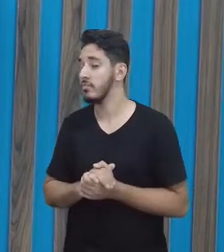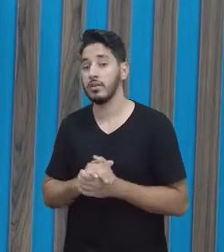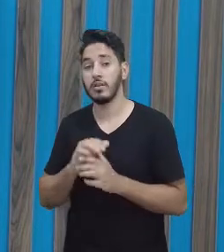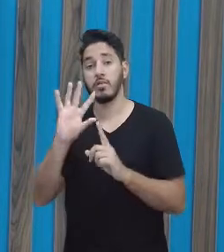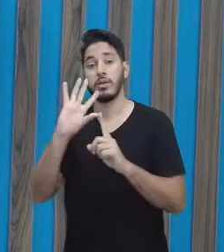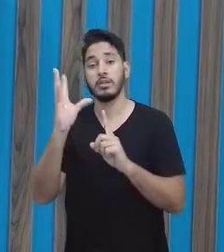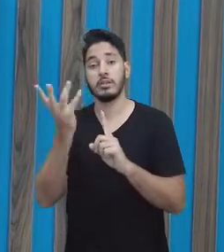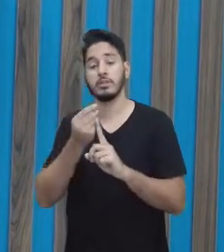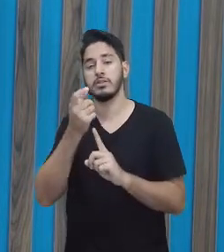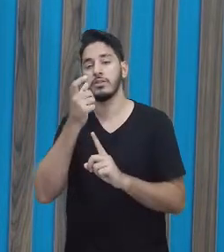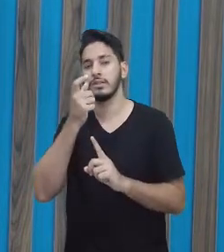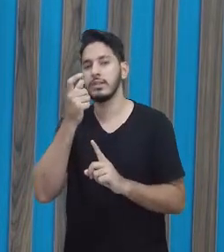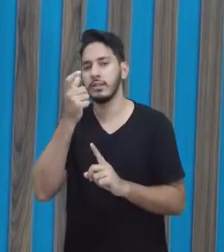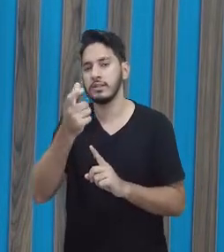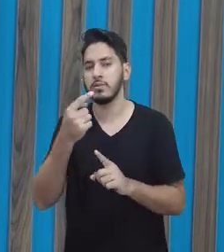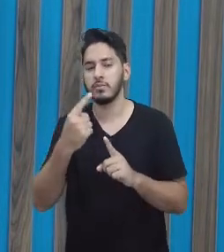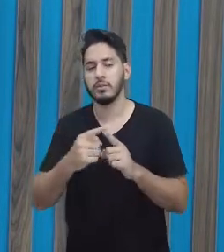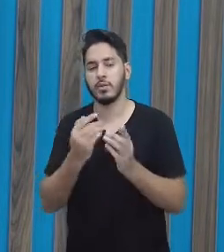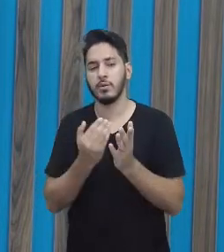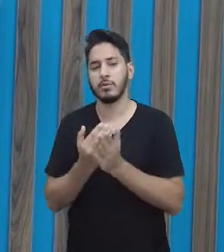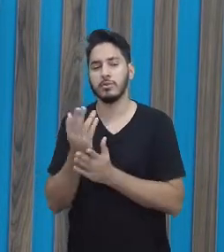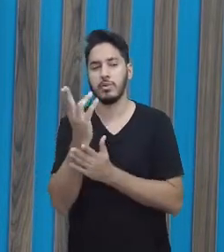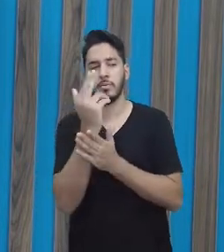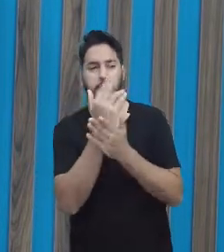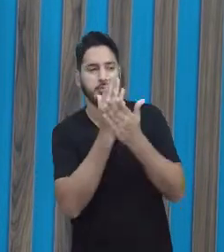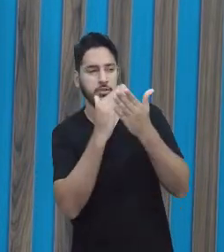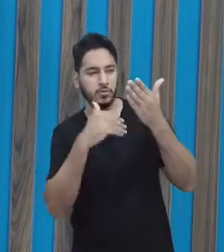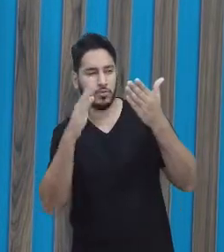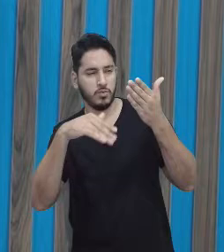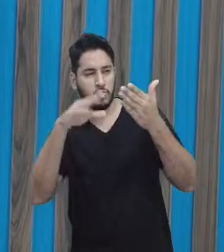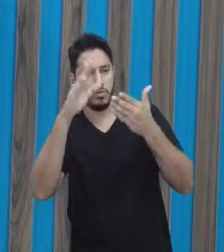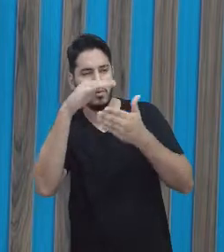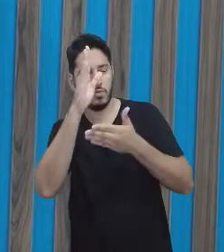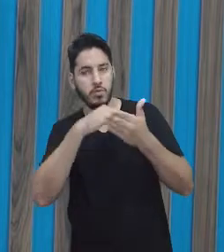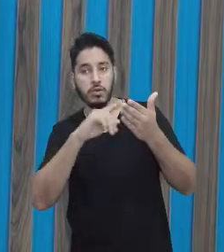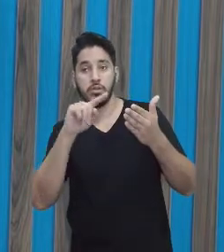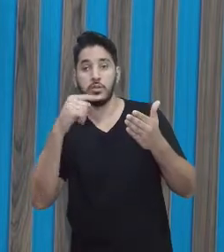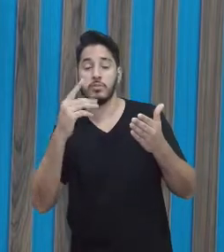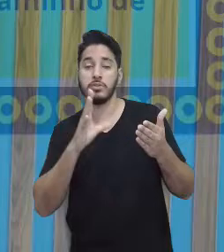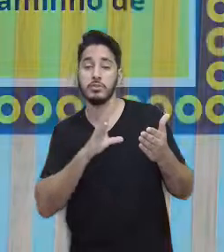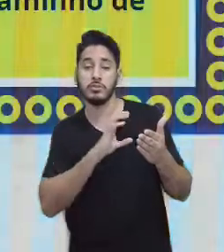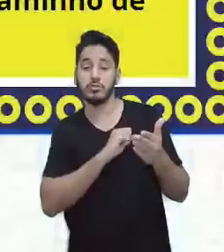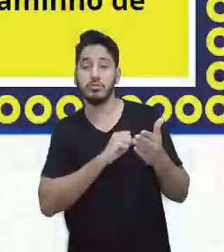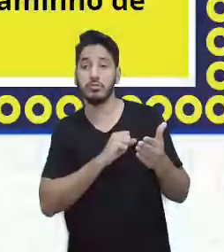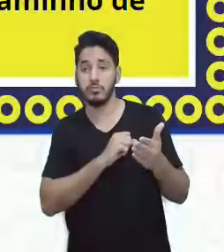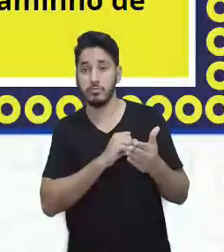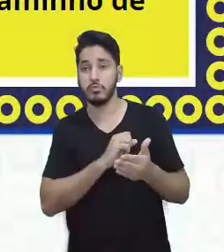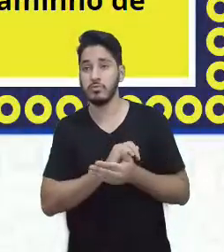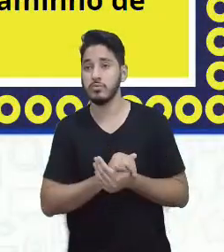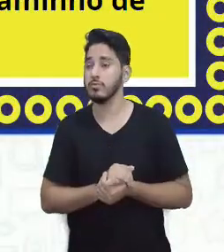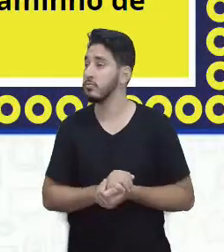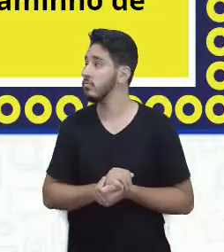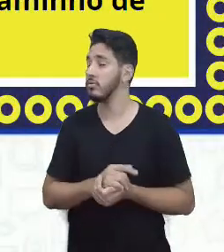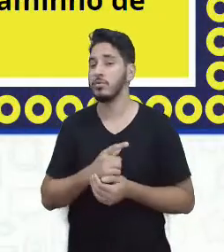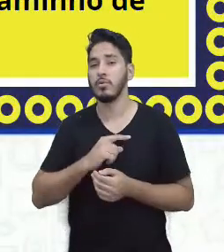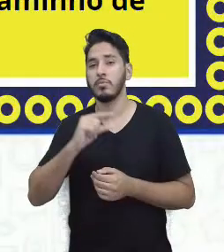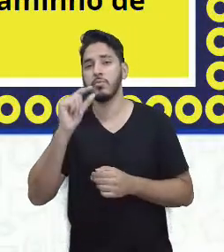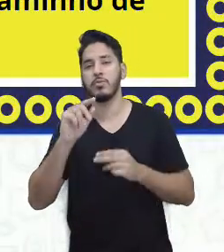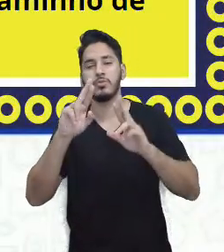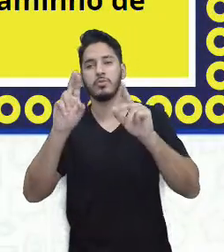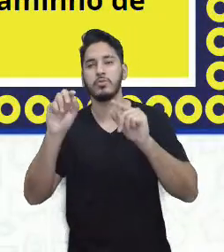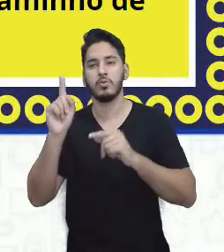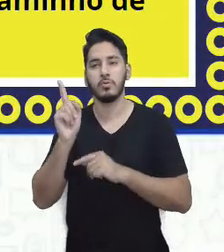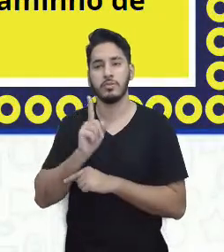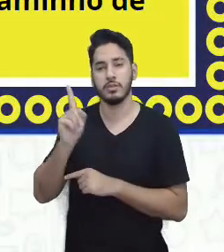bem interessante, né? Porque ele começou na pintura, depois ele se apaixonou também pela xilogravura, e tem um pouco da biografia dele, né?